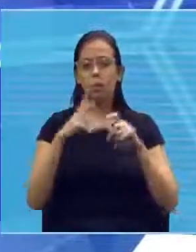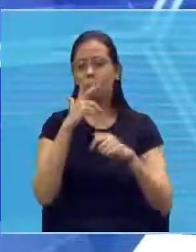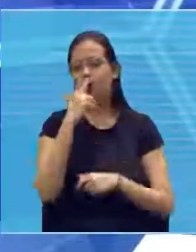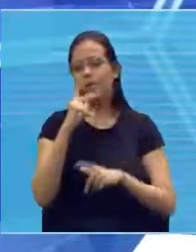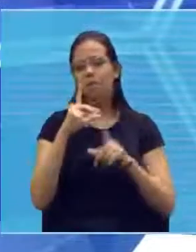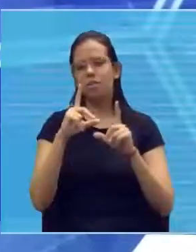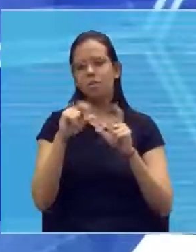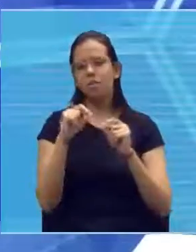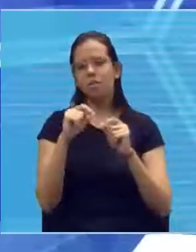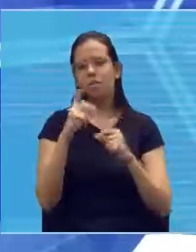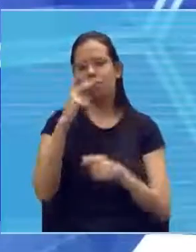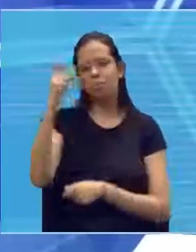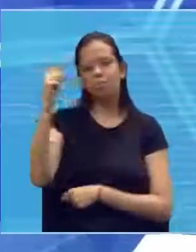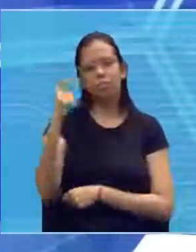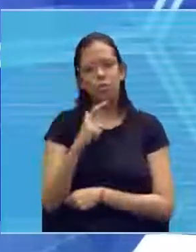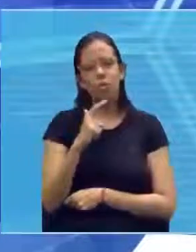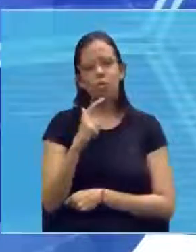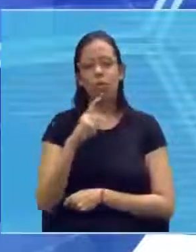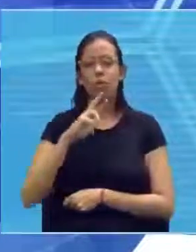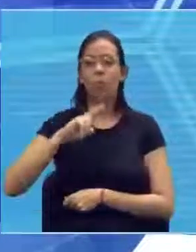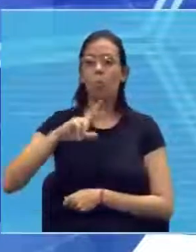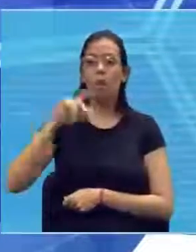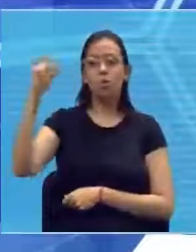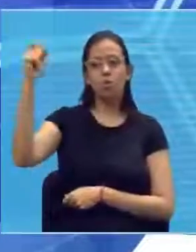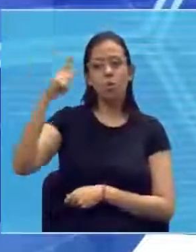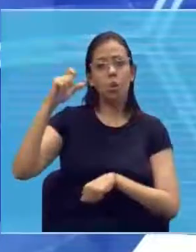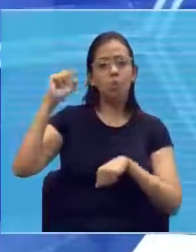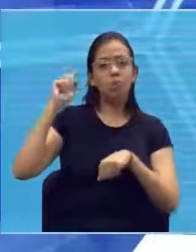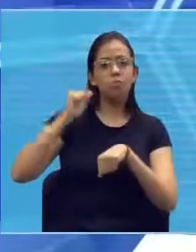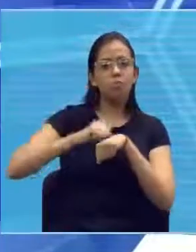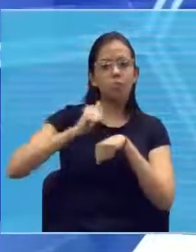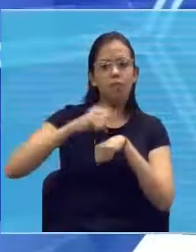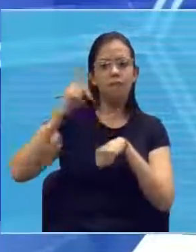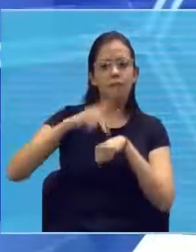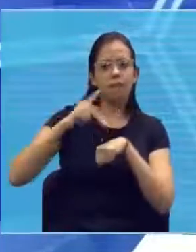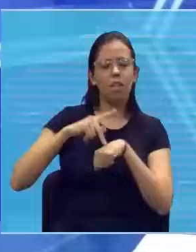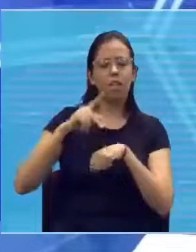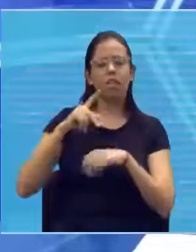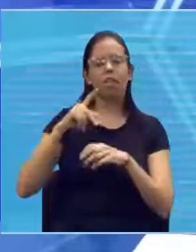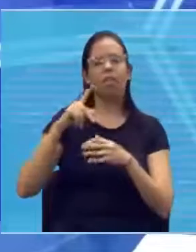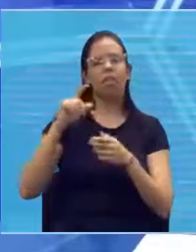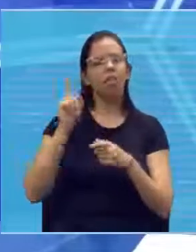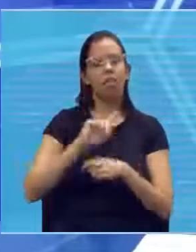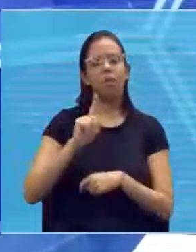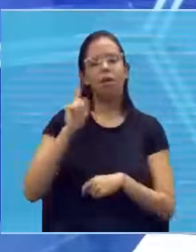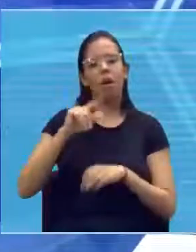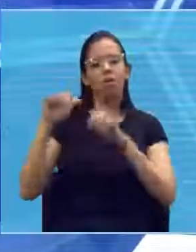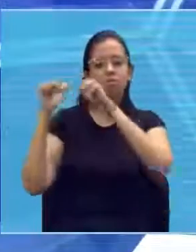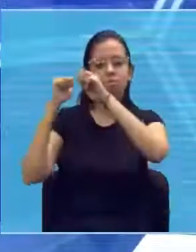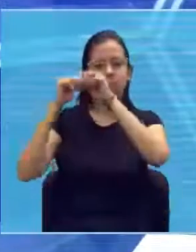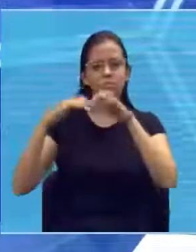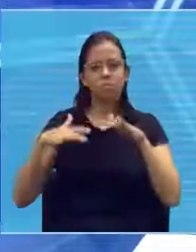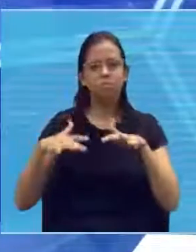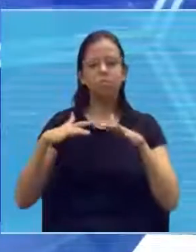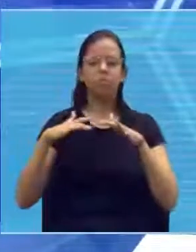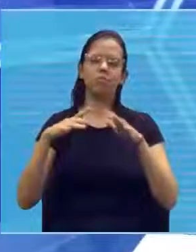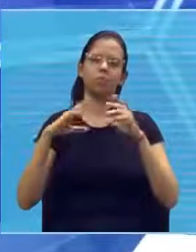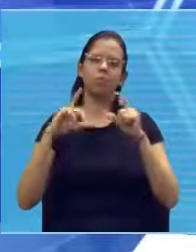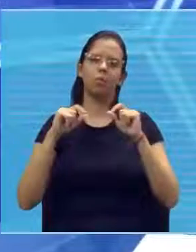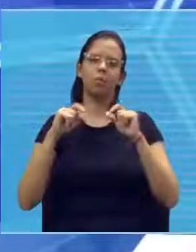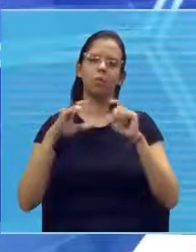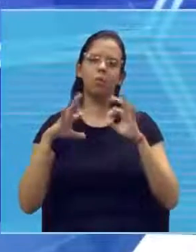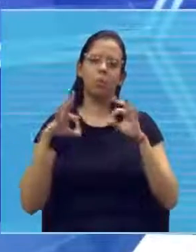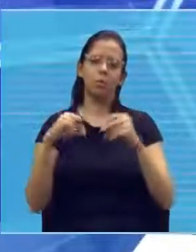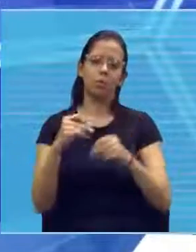essa espécie de sol não fosse o sol físico mas essa luz essa emanação que todo